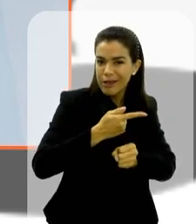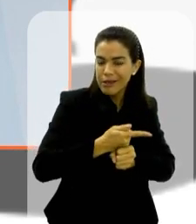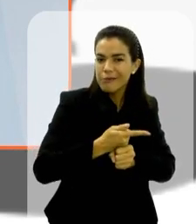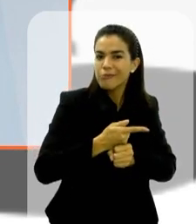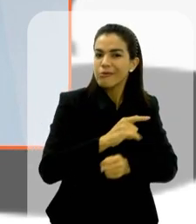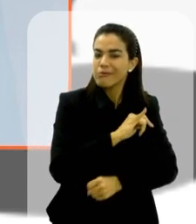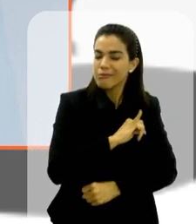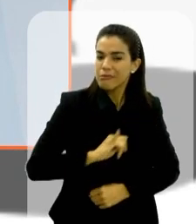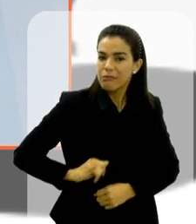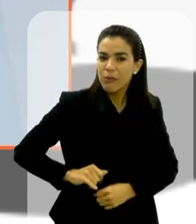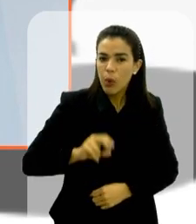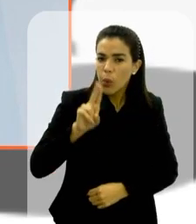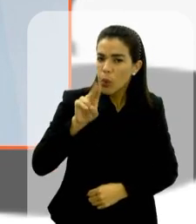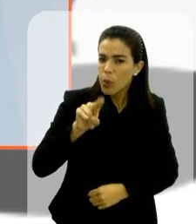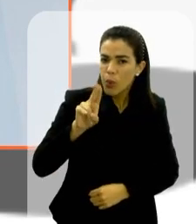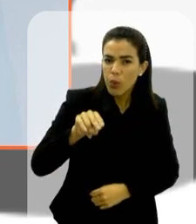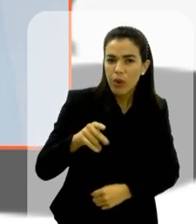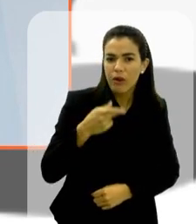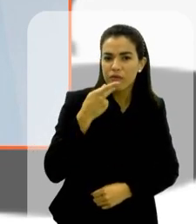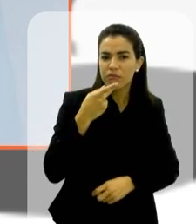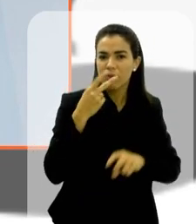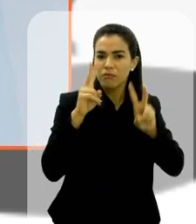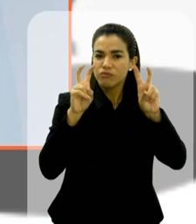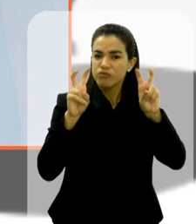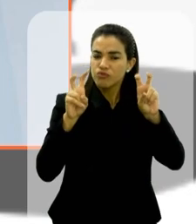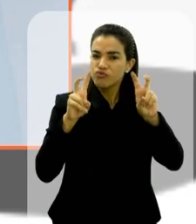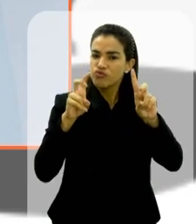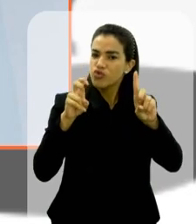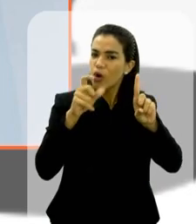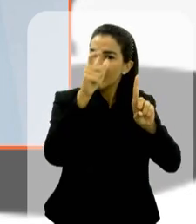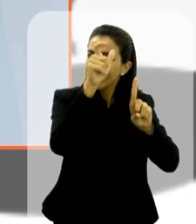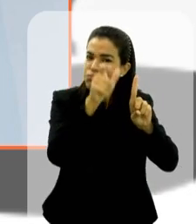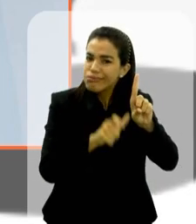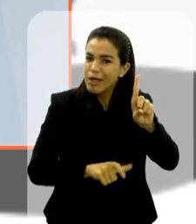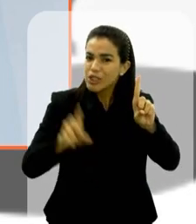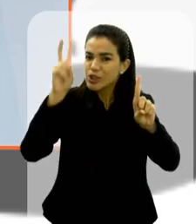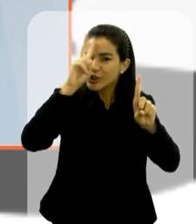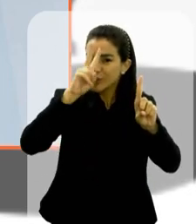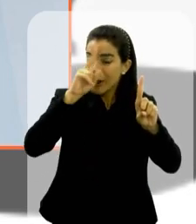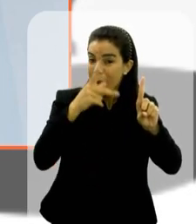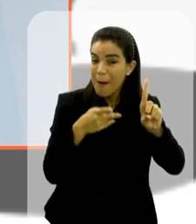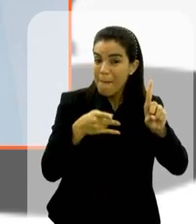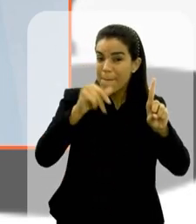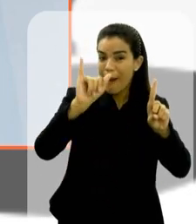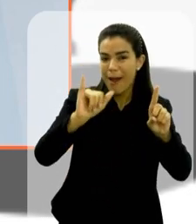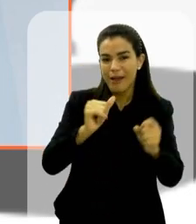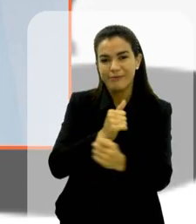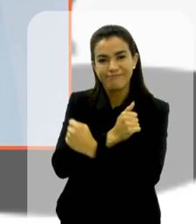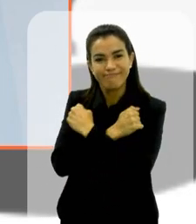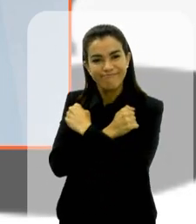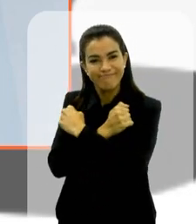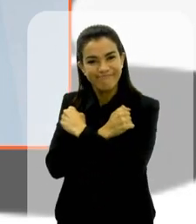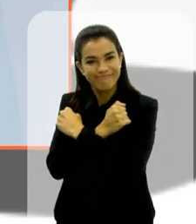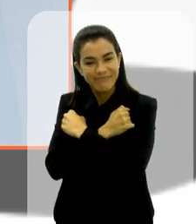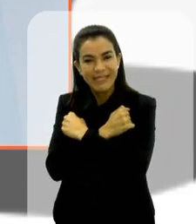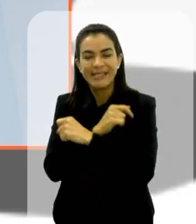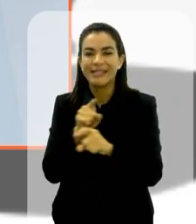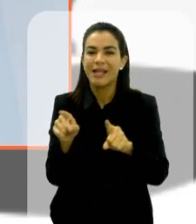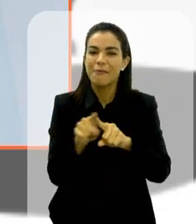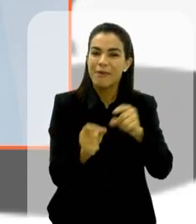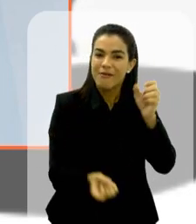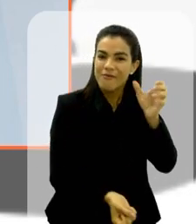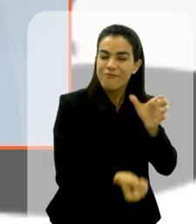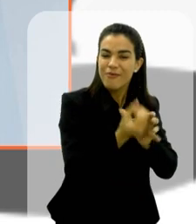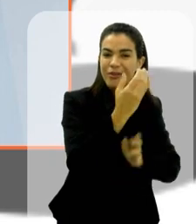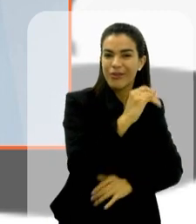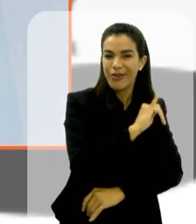Governador, e jamais se fala dessa figura histórica tão importante, pai de Arariboia e, portanto, fundador da Ilha